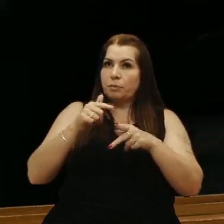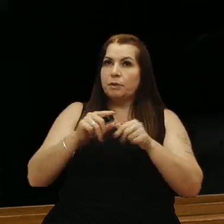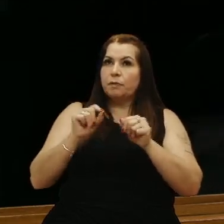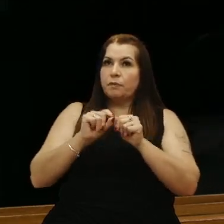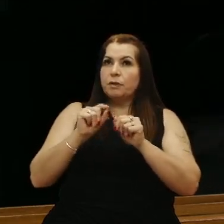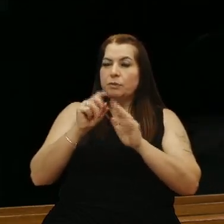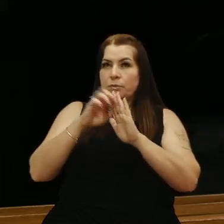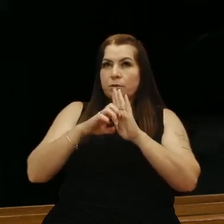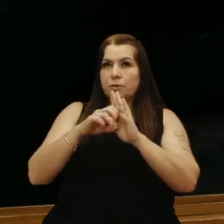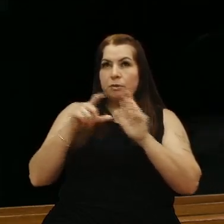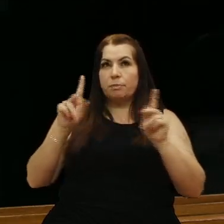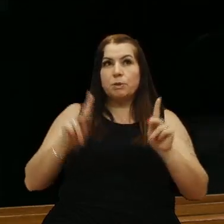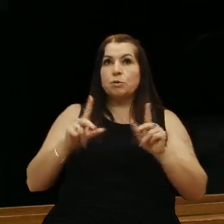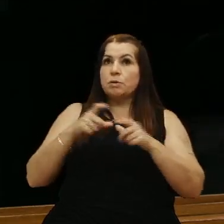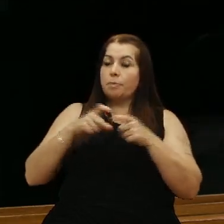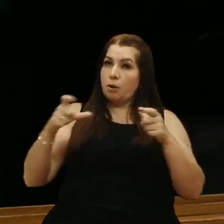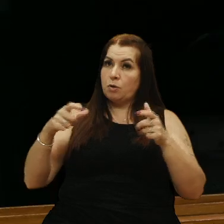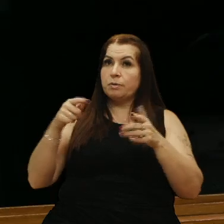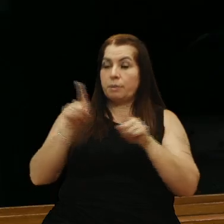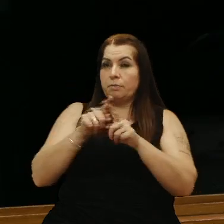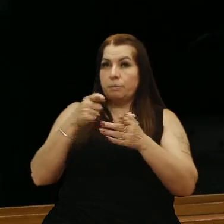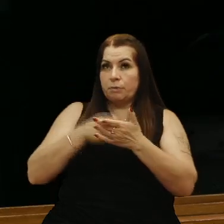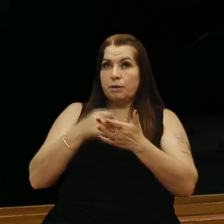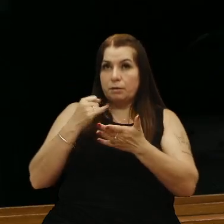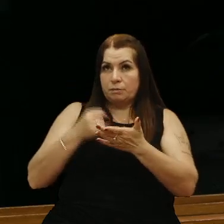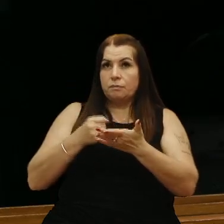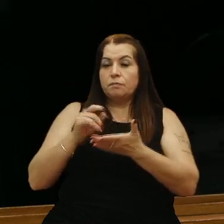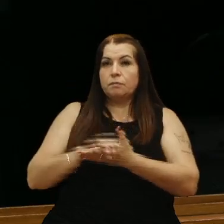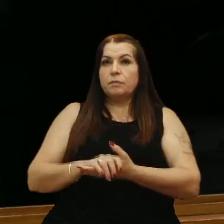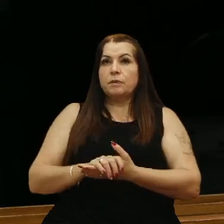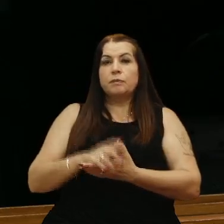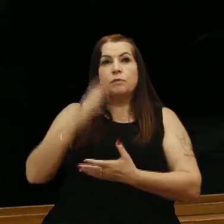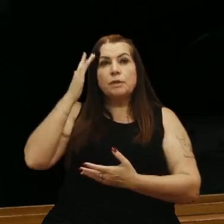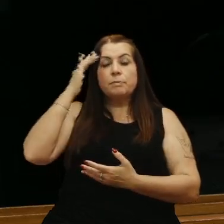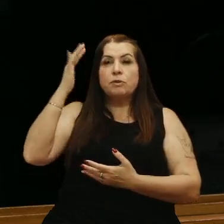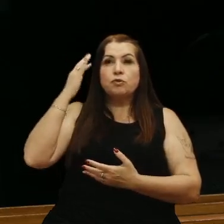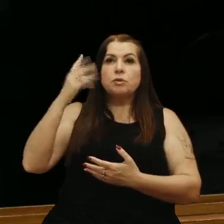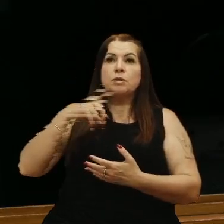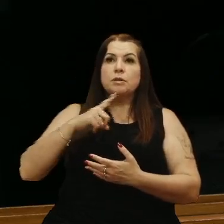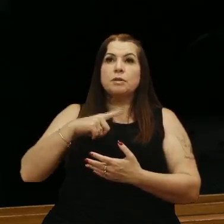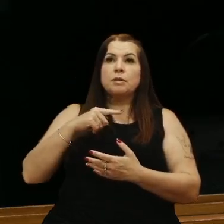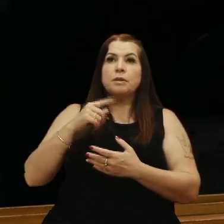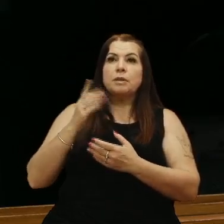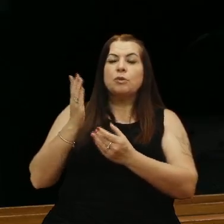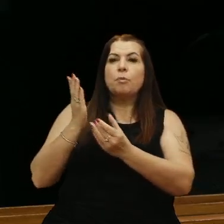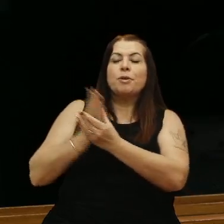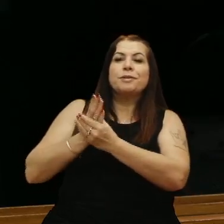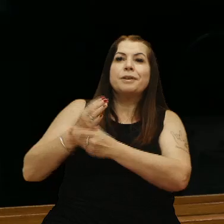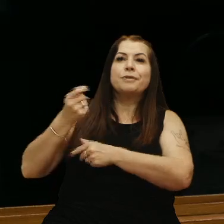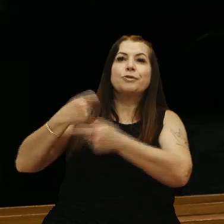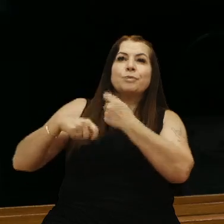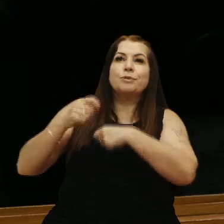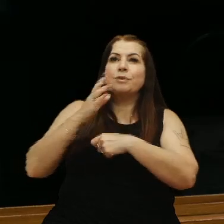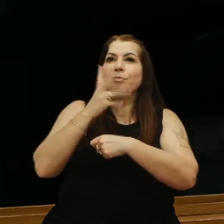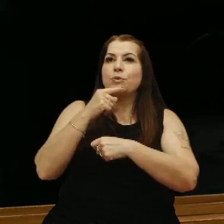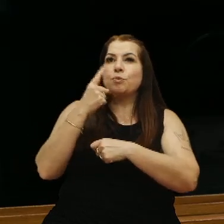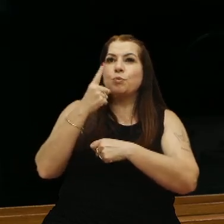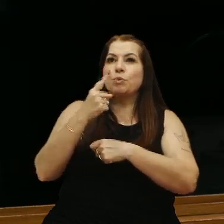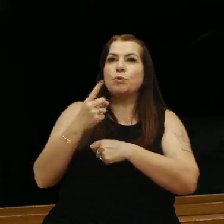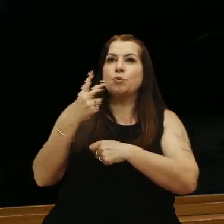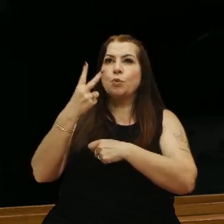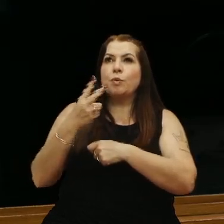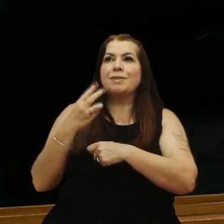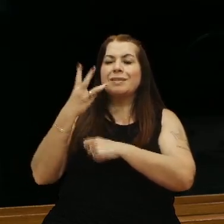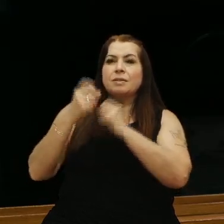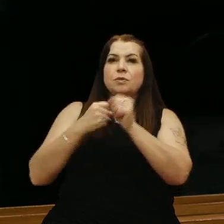emenda para os grandes contribuintes, nesse caso aqui. Vocês imaginam que a gente tem processo administrativo que às vezes demora 1 ano, 2 anos,